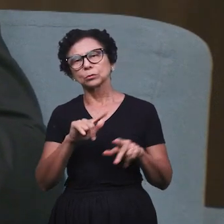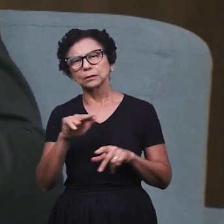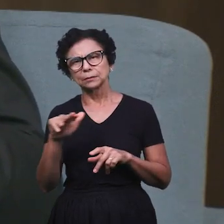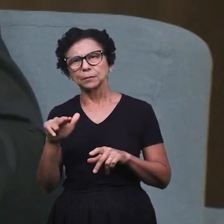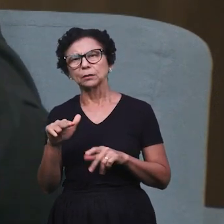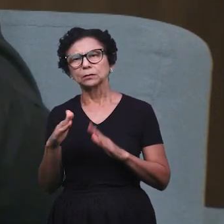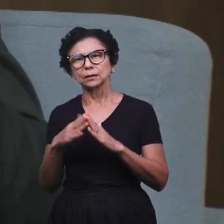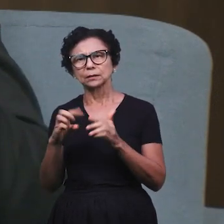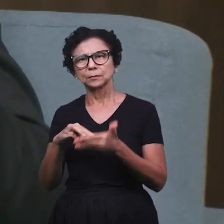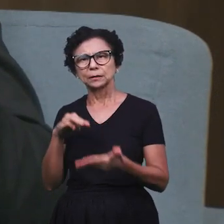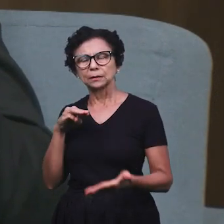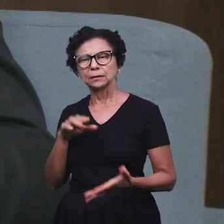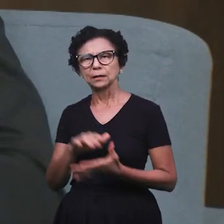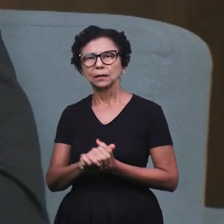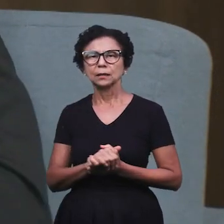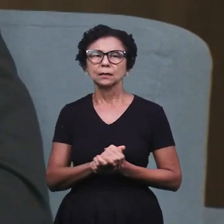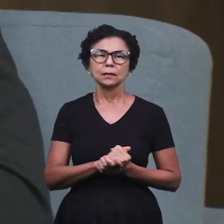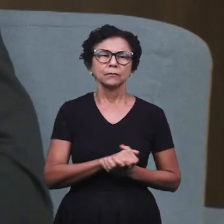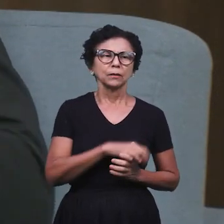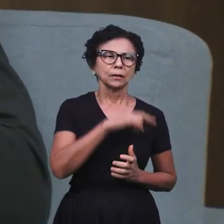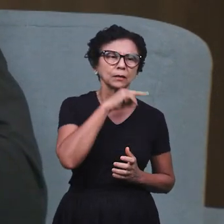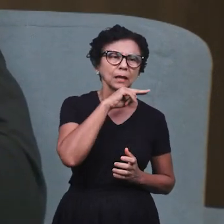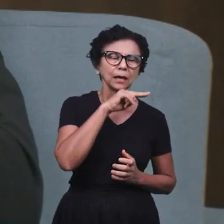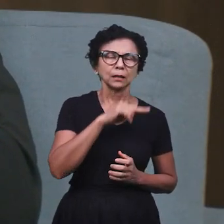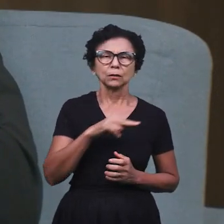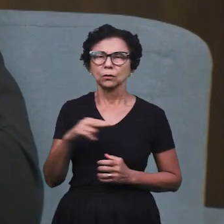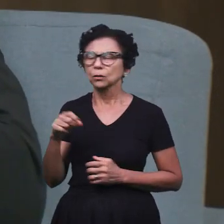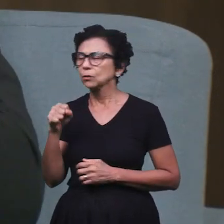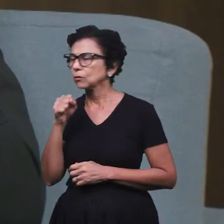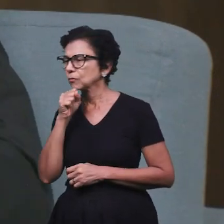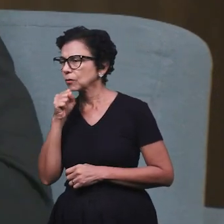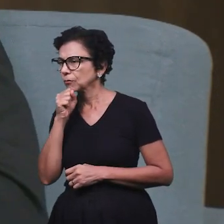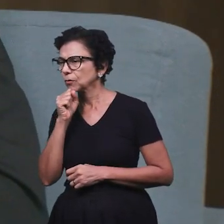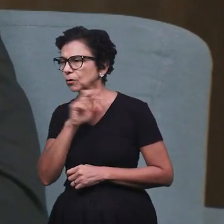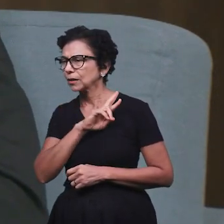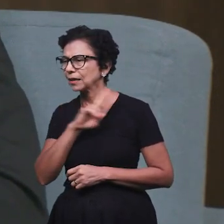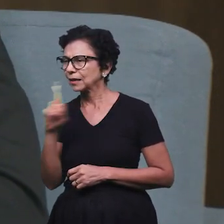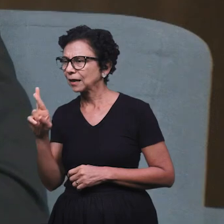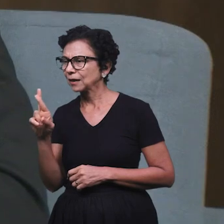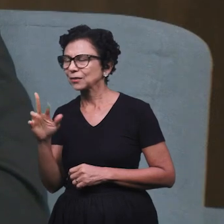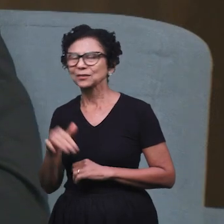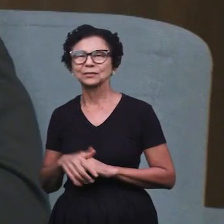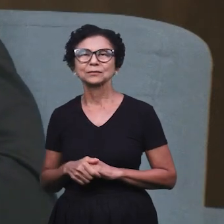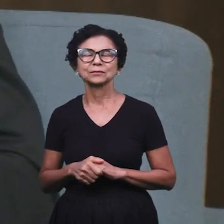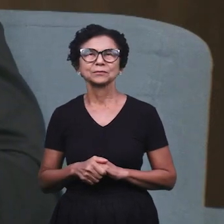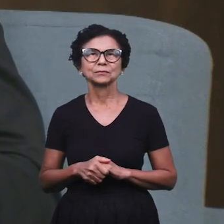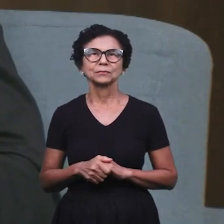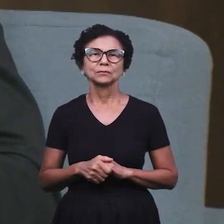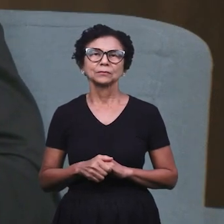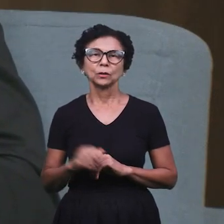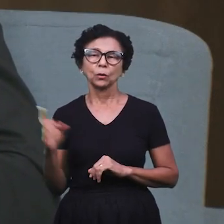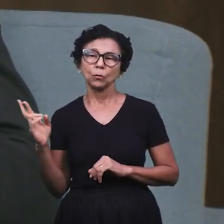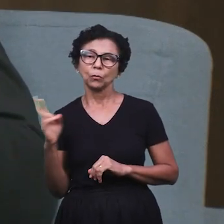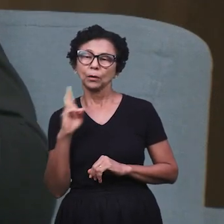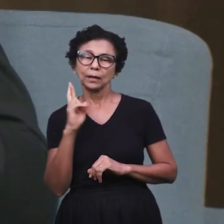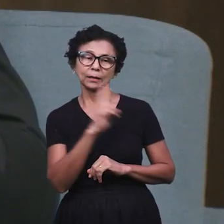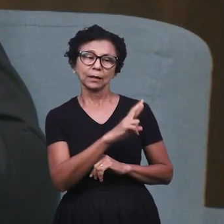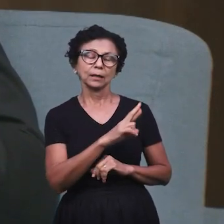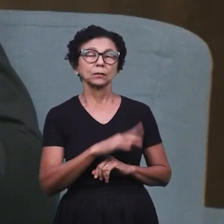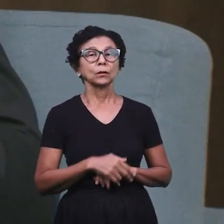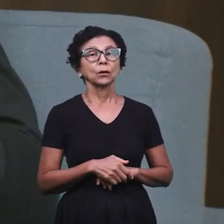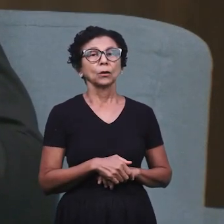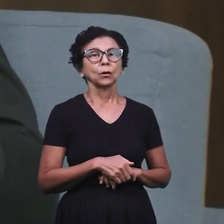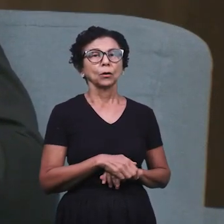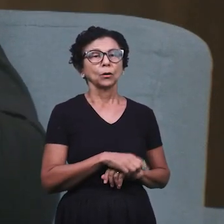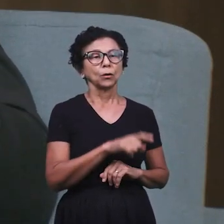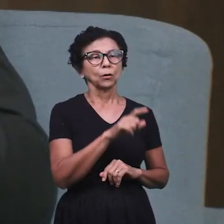mandando o recado para o avô. Às vezes é o próprio idoso deixando aqui o seu recado. Pode ser também o irmão da